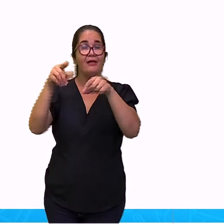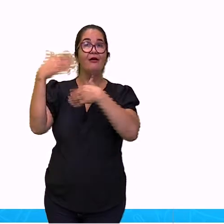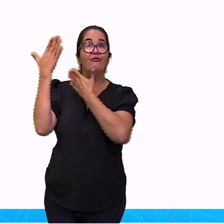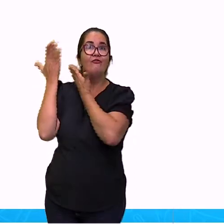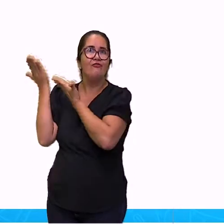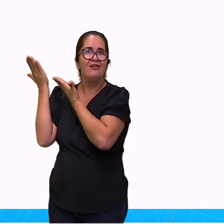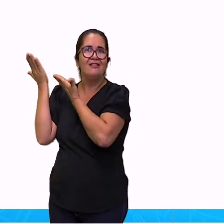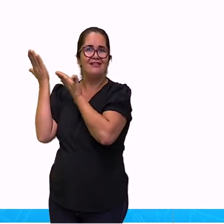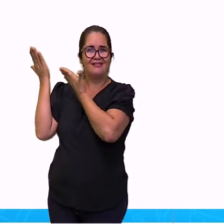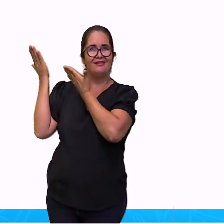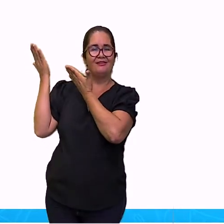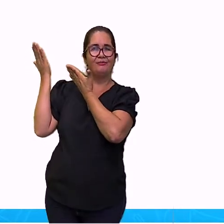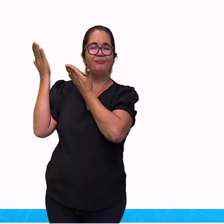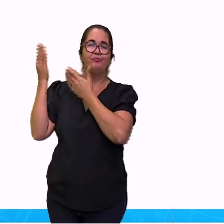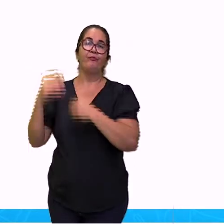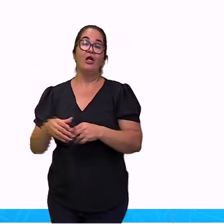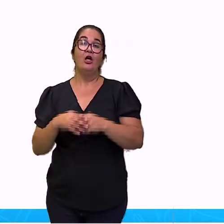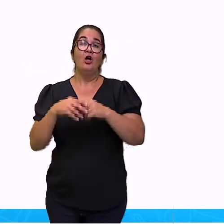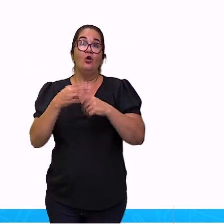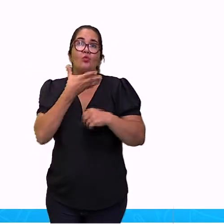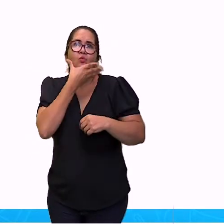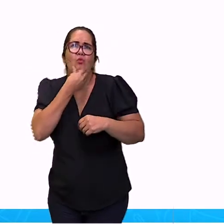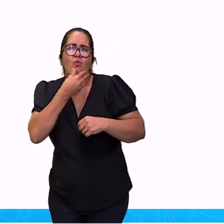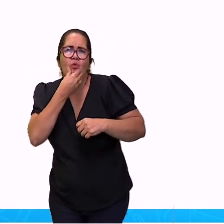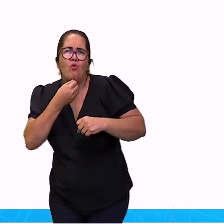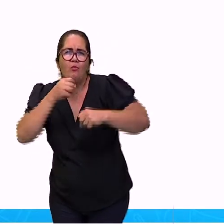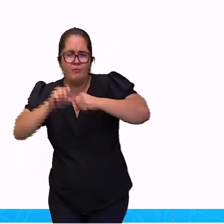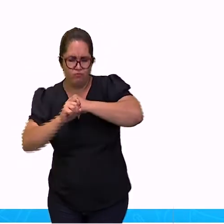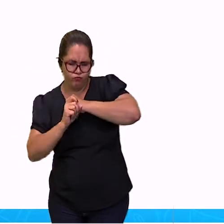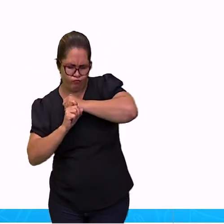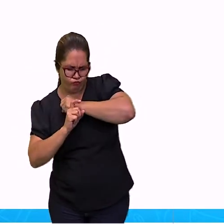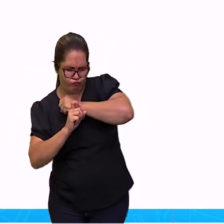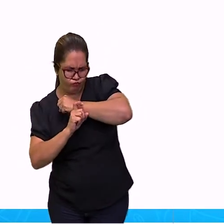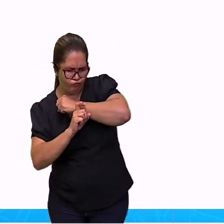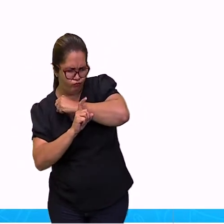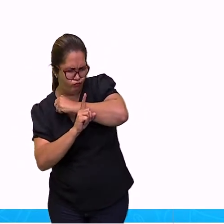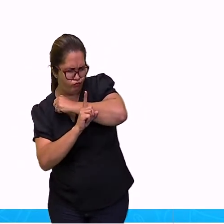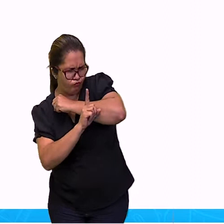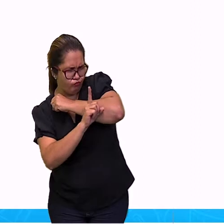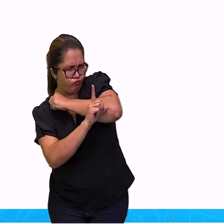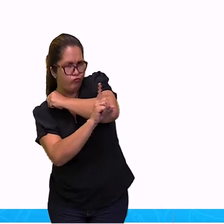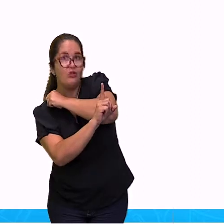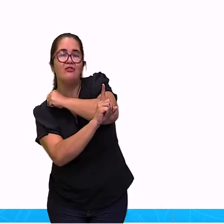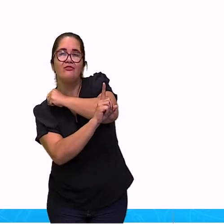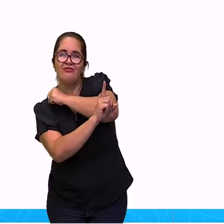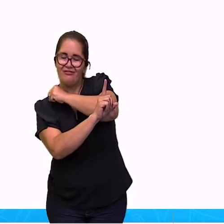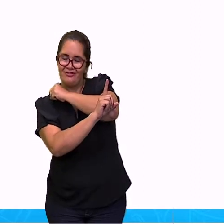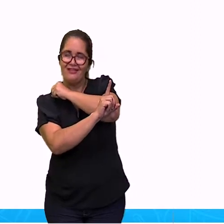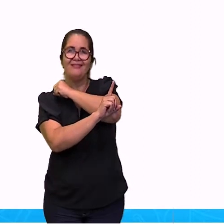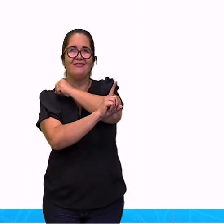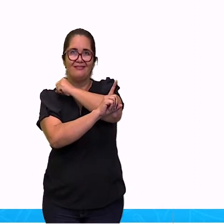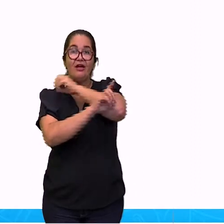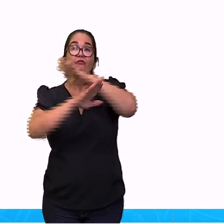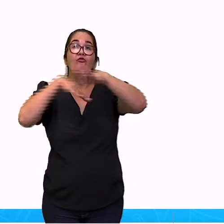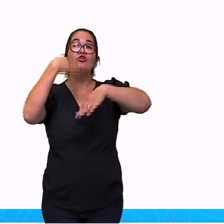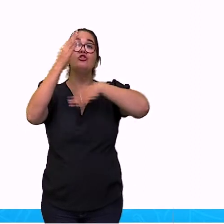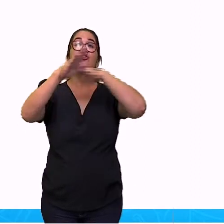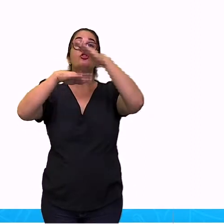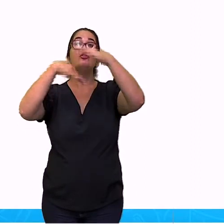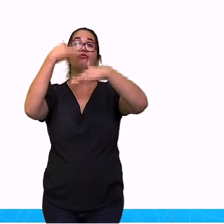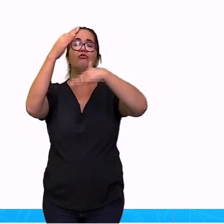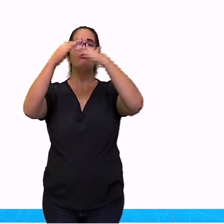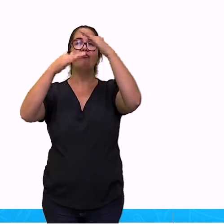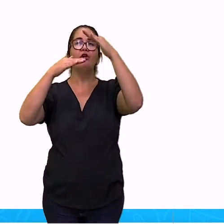da civilização. O rito separou-se da dança, então a dança passou a fazer parte da história